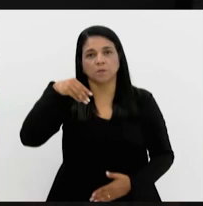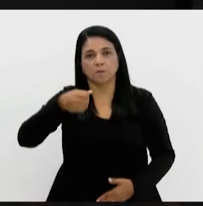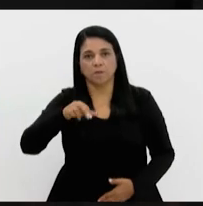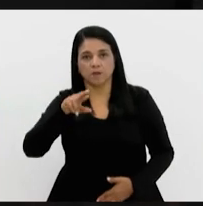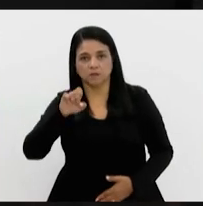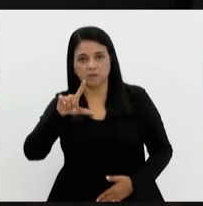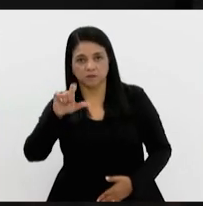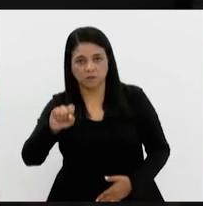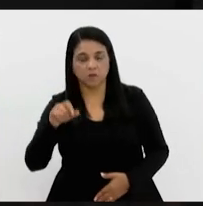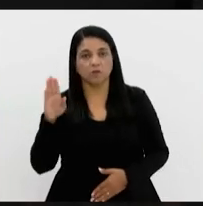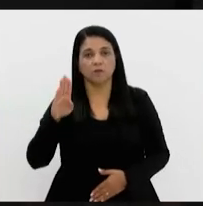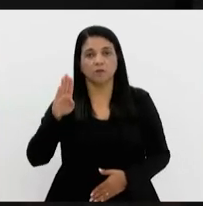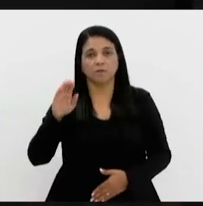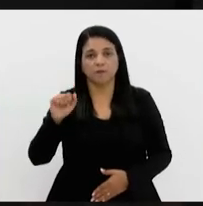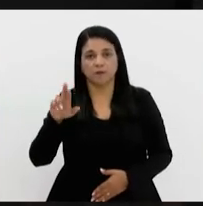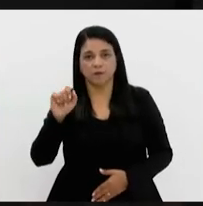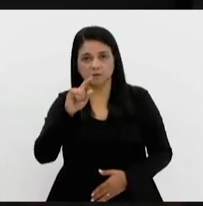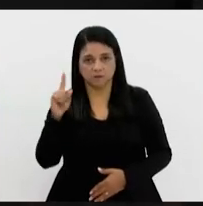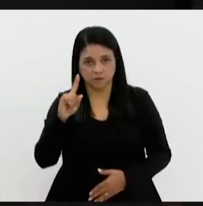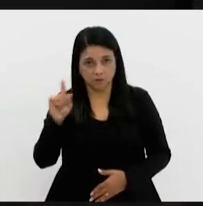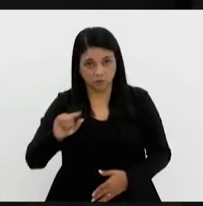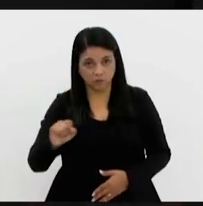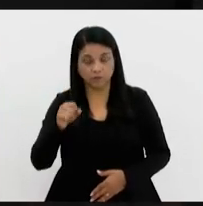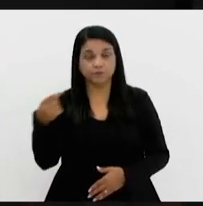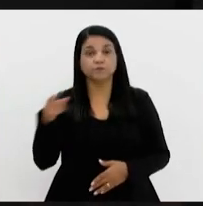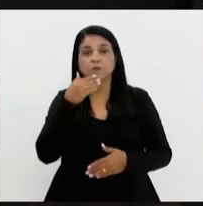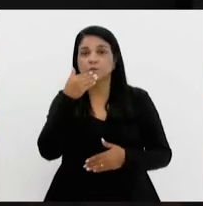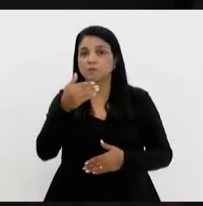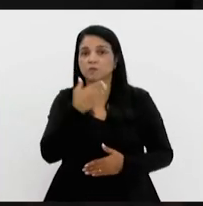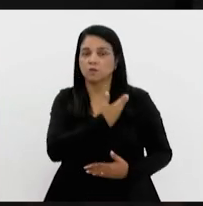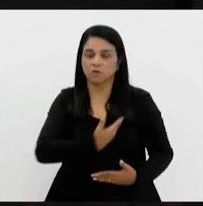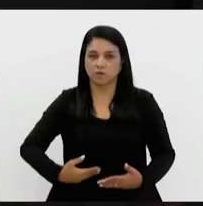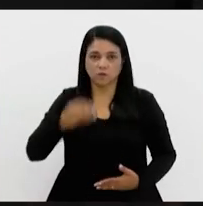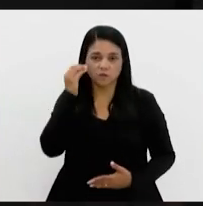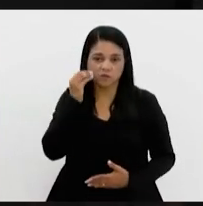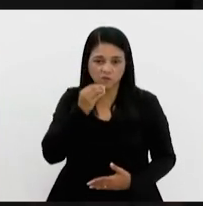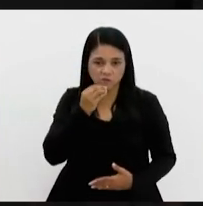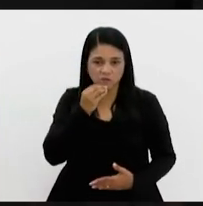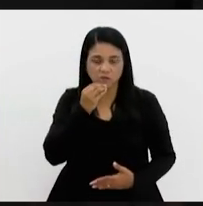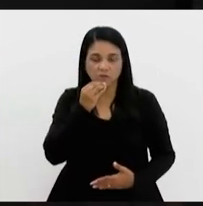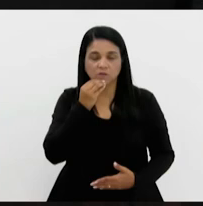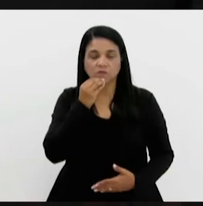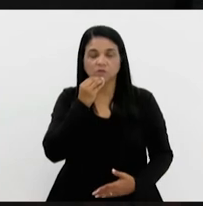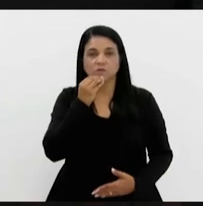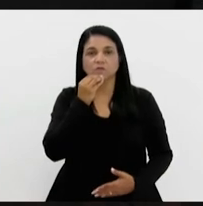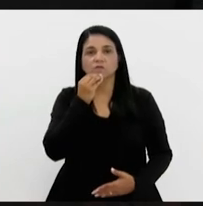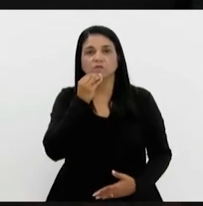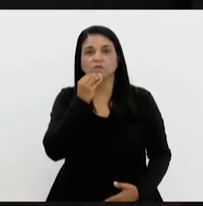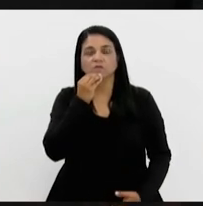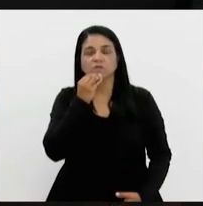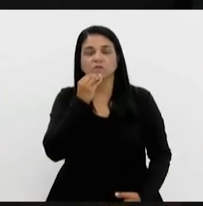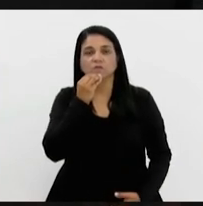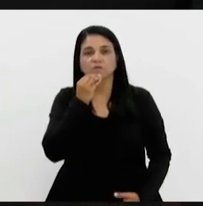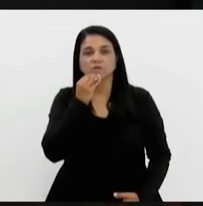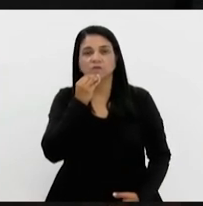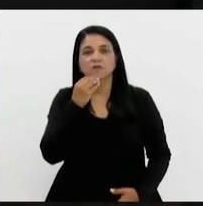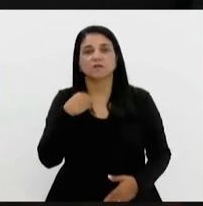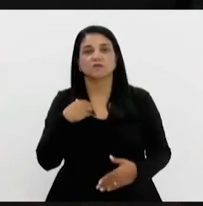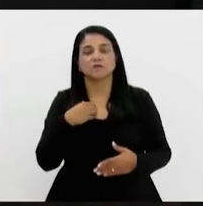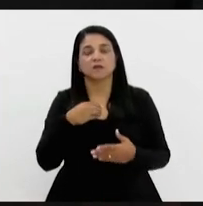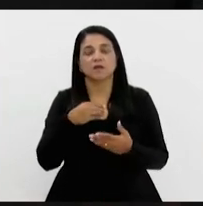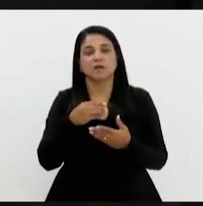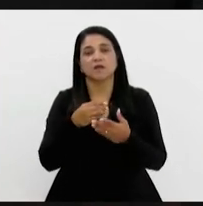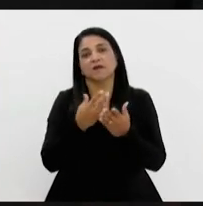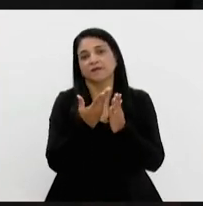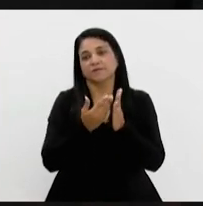Marcelo Dino e Brazão, que solicita ao excelentíssimo senhor governador do Estado do Rio de Janeiro, governador Cláudio Bonfim de Castro e Silva, a isenção